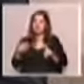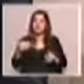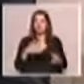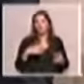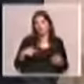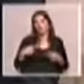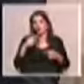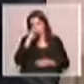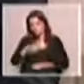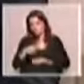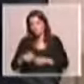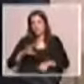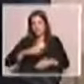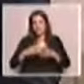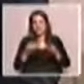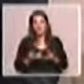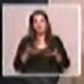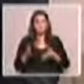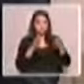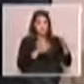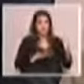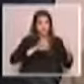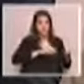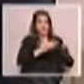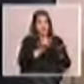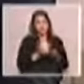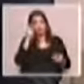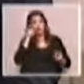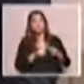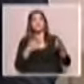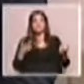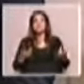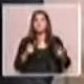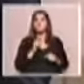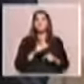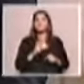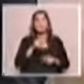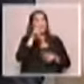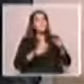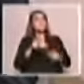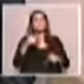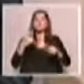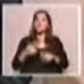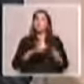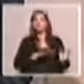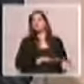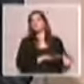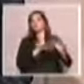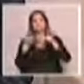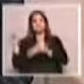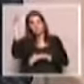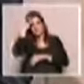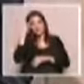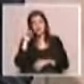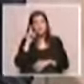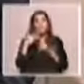queijo. Por um lado, o queijo, nesta visão de começar a levar massa crítica e outro tipo de pessoas para as regiões do interior, é muito pertinente,